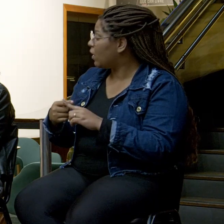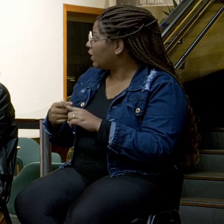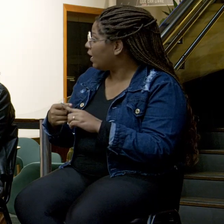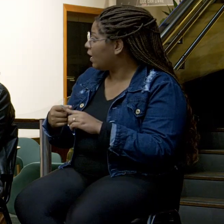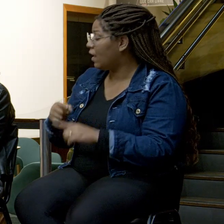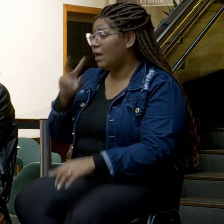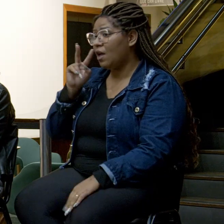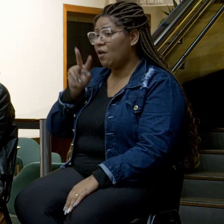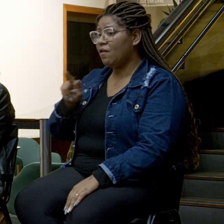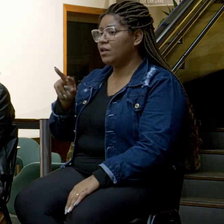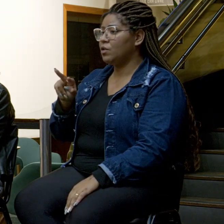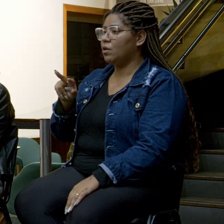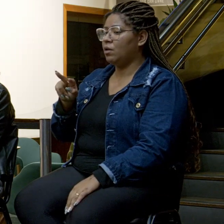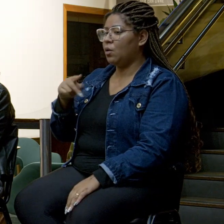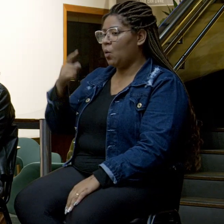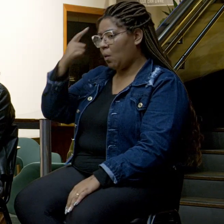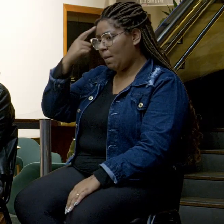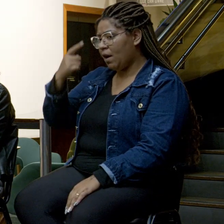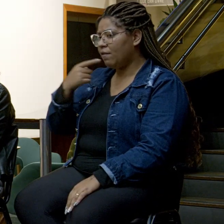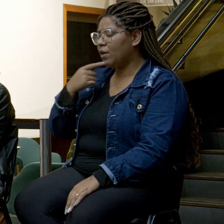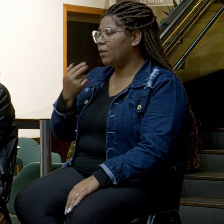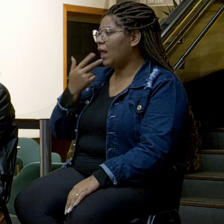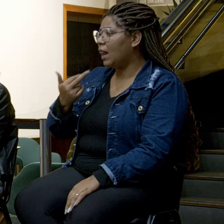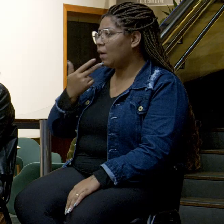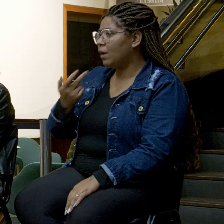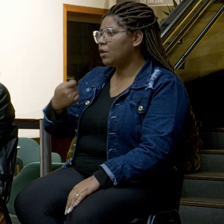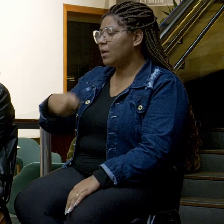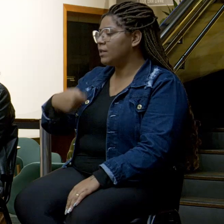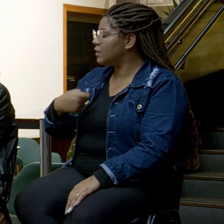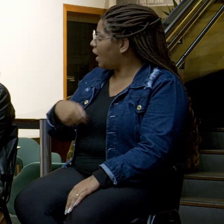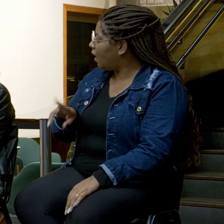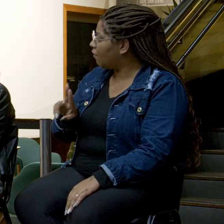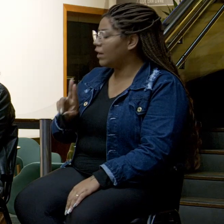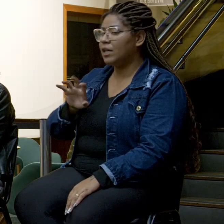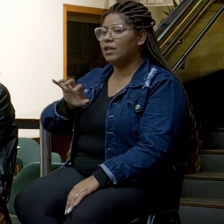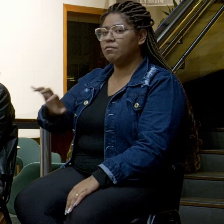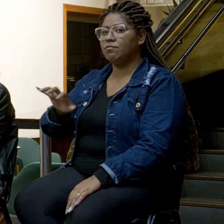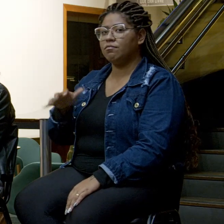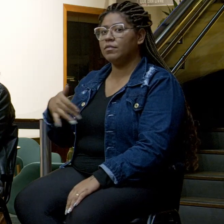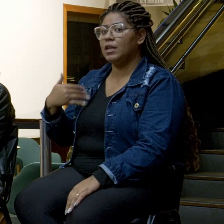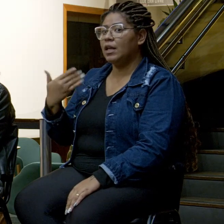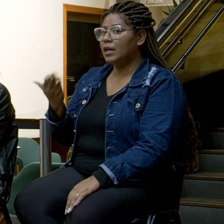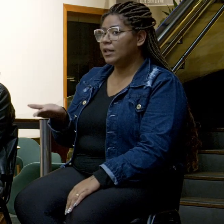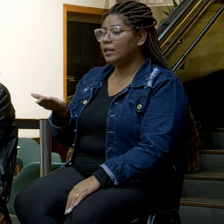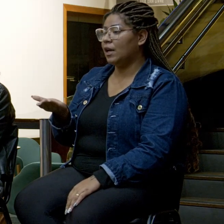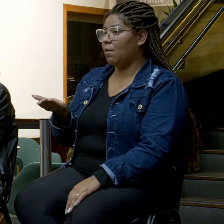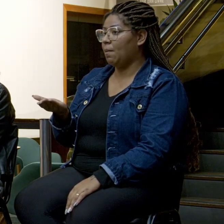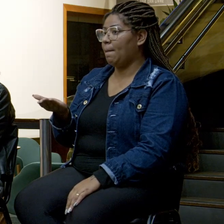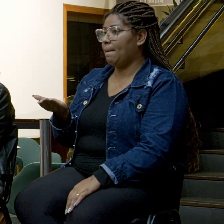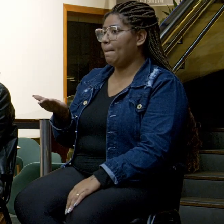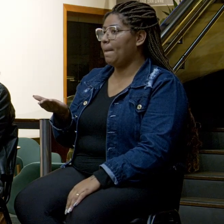o olho lacrimejado que dava conta da linguagem que precisava ser expressa naquela condição. Então, acho que também